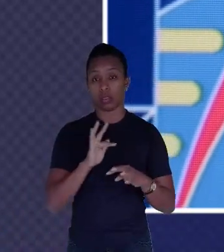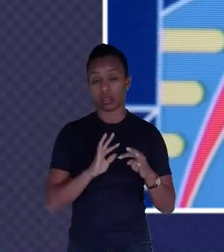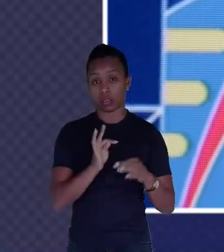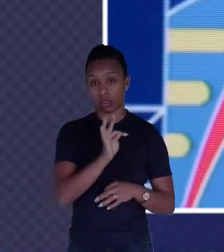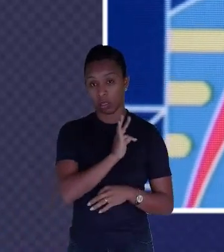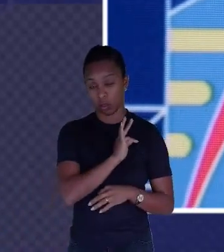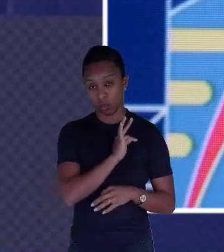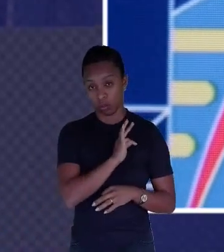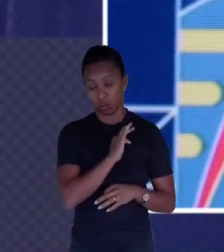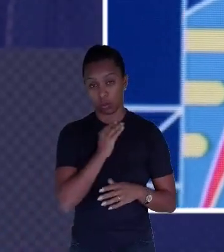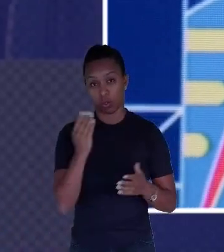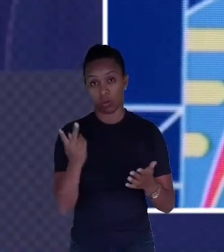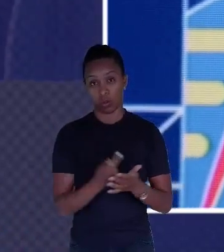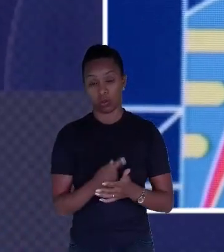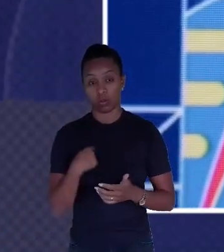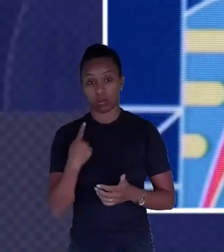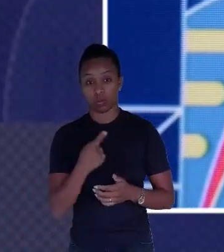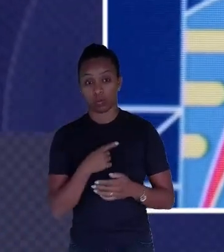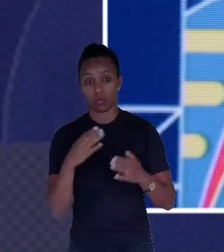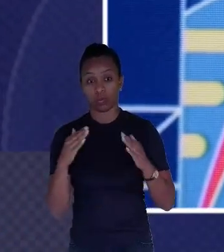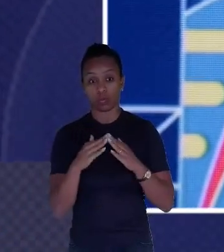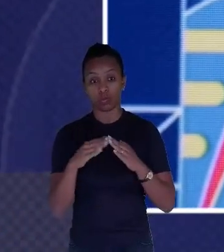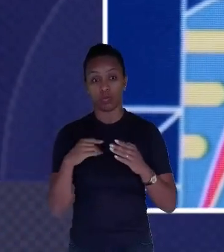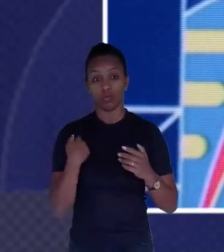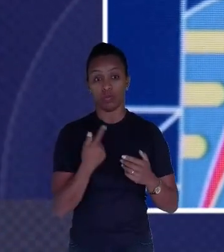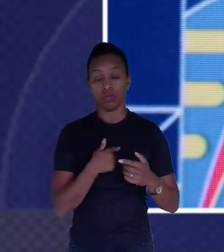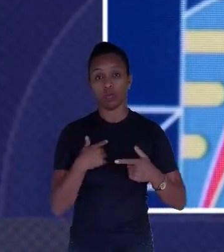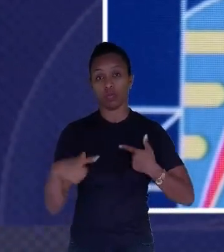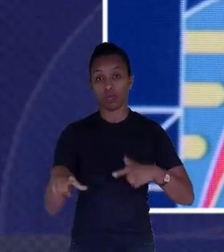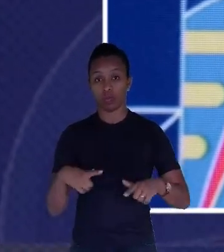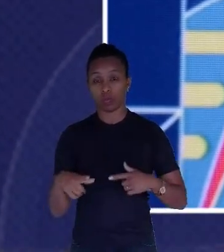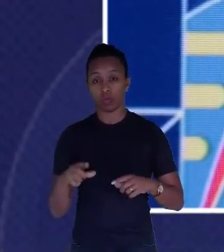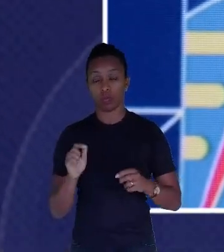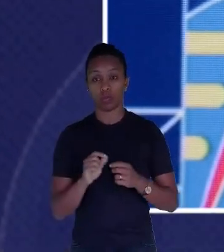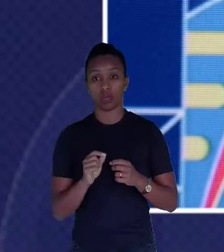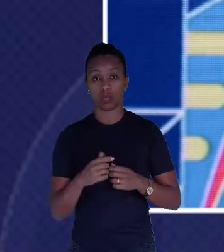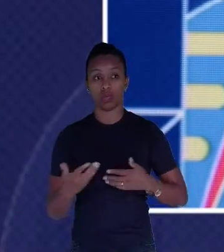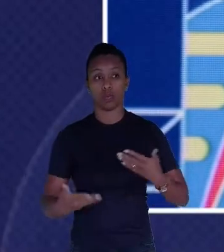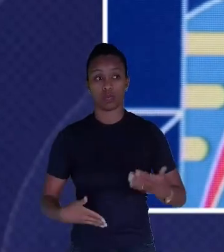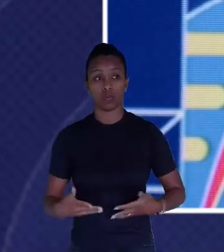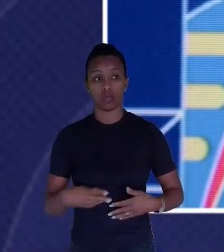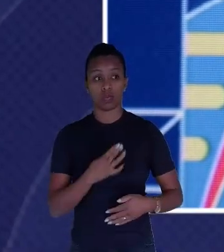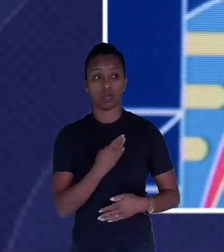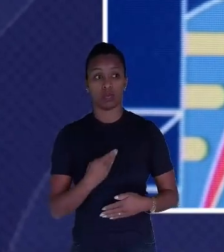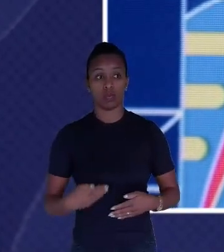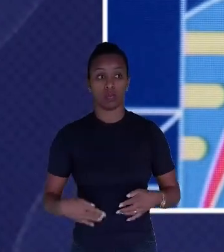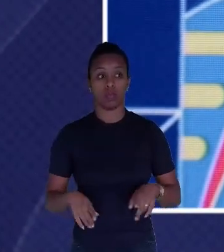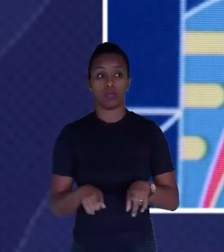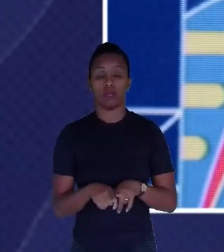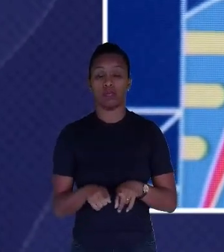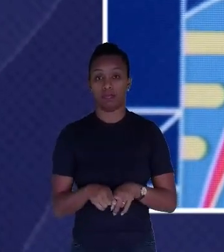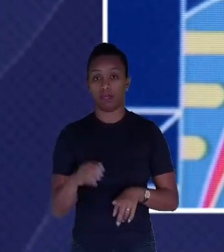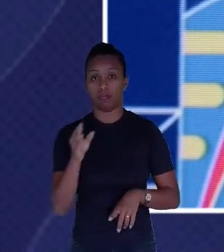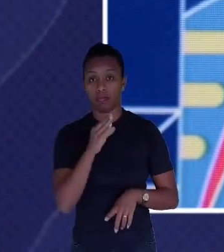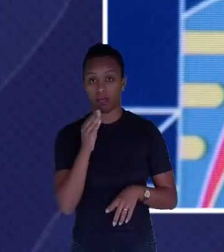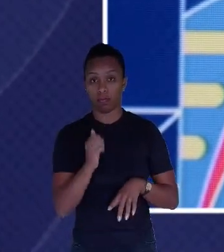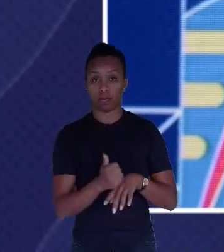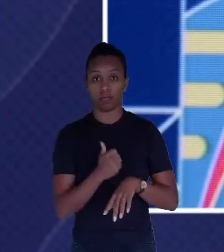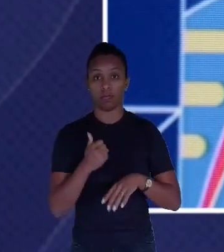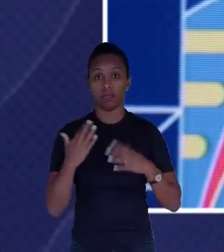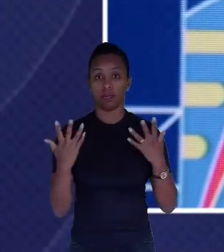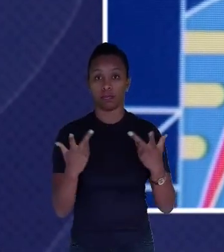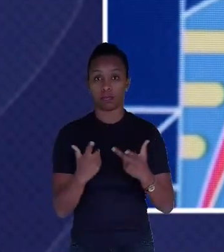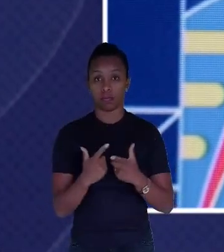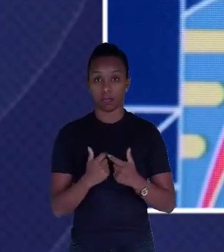e o que acontece nas nossas casas os nossos trabalhos é aquilo que faz com que o serviço público também possa ser mais ágil e de